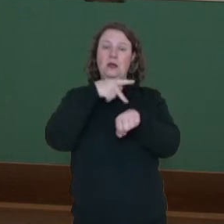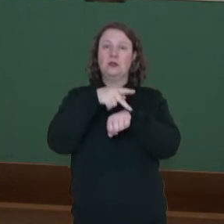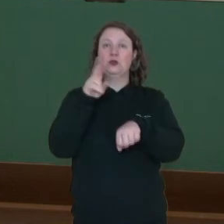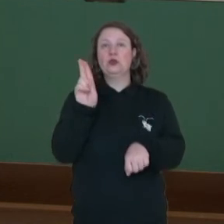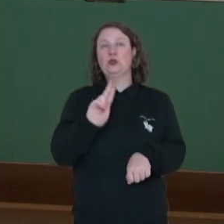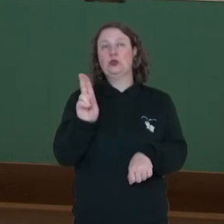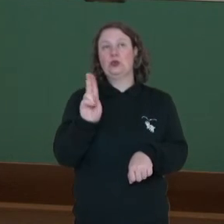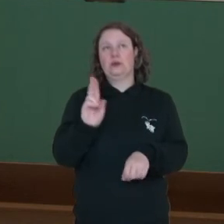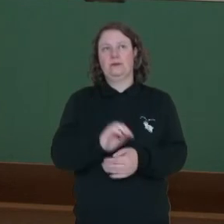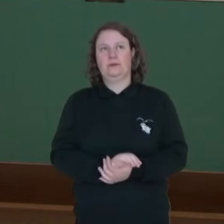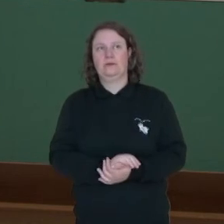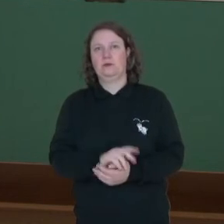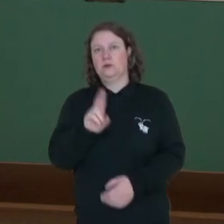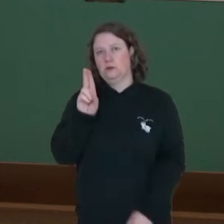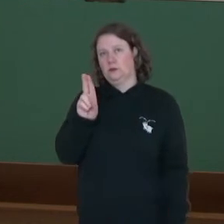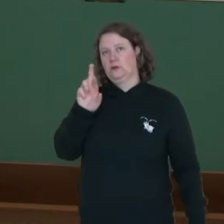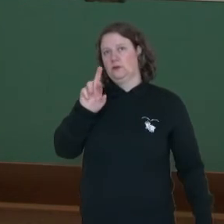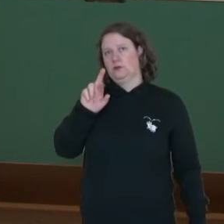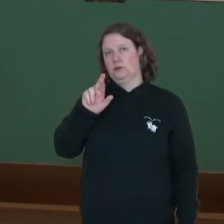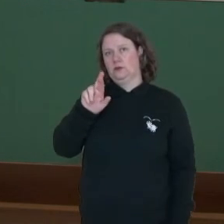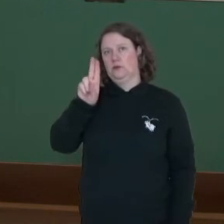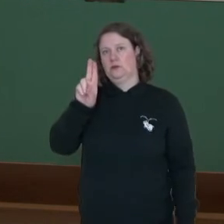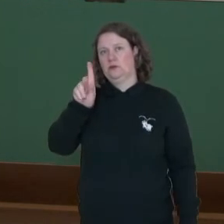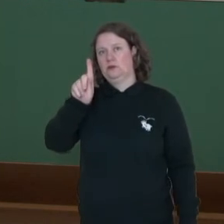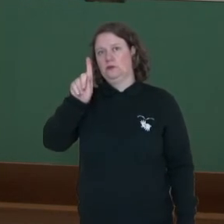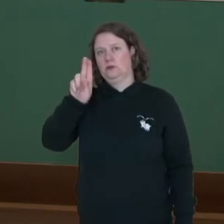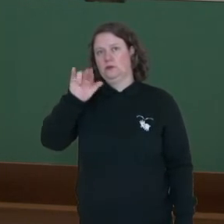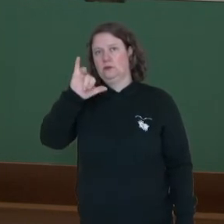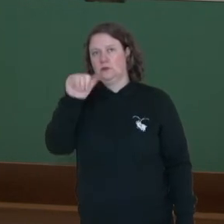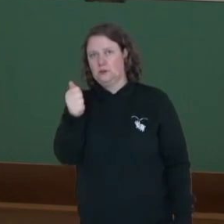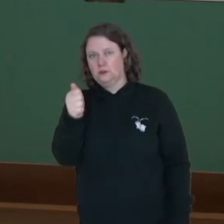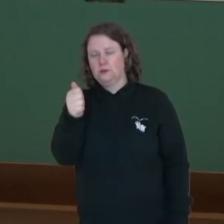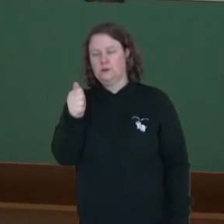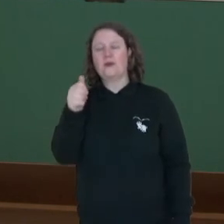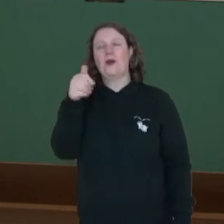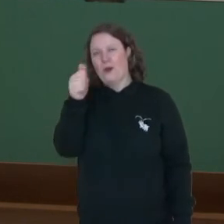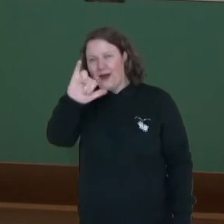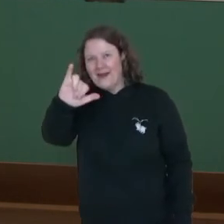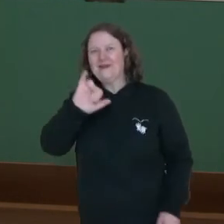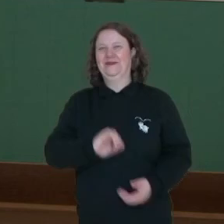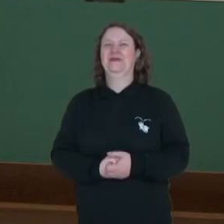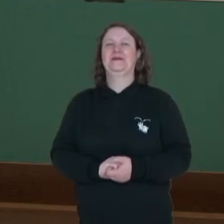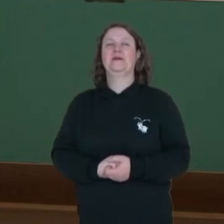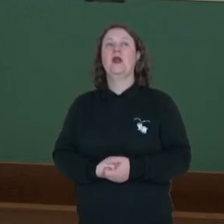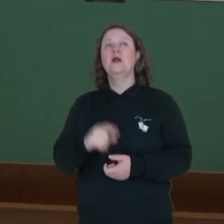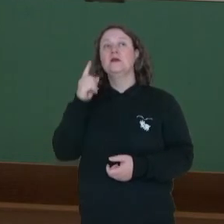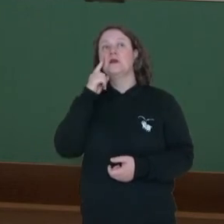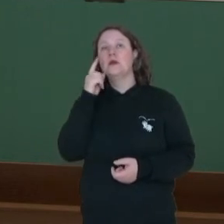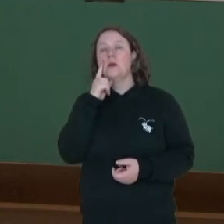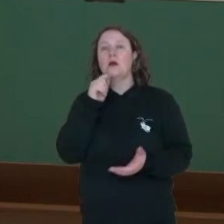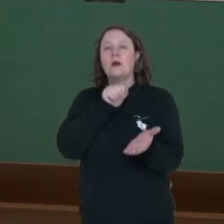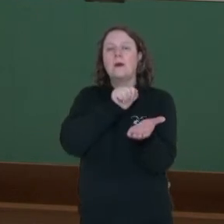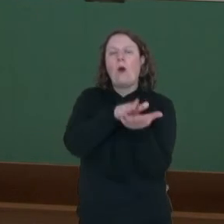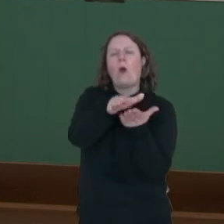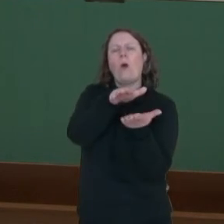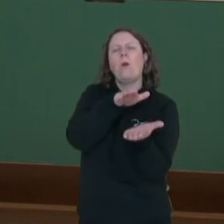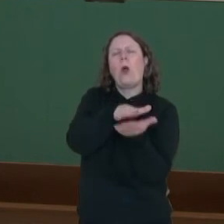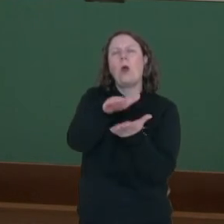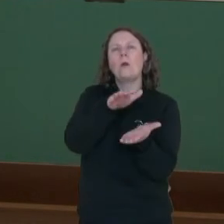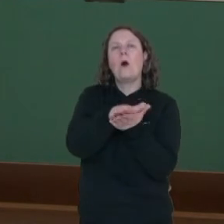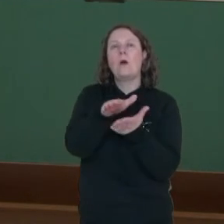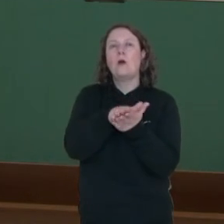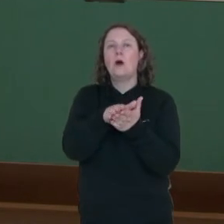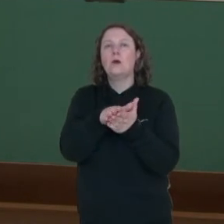dos grandes industriais brasileiros no século XIX, né, fazendo aí a emissão de papel moeda lá no Uruguai,